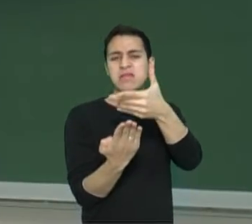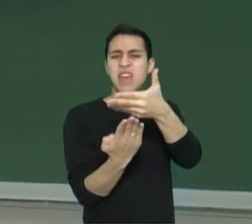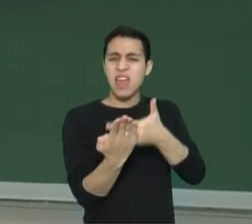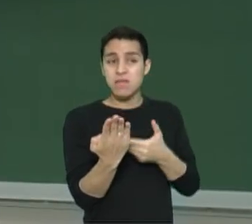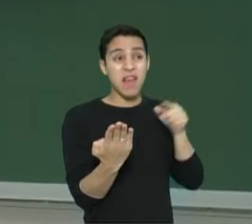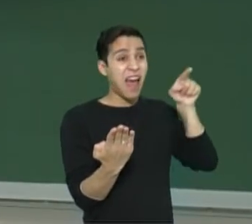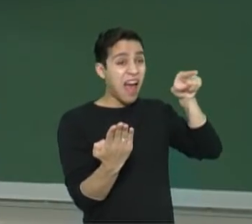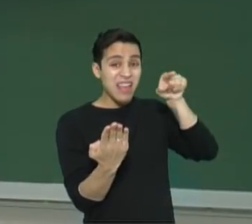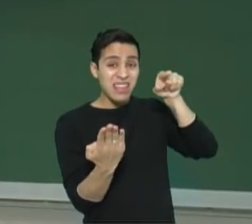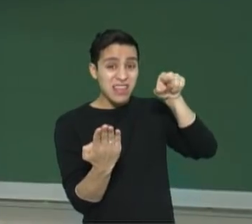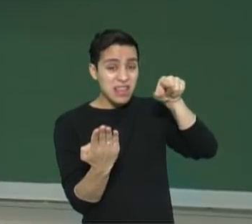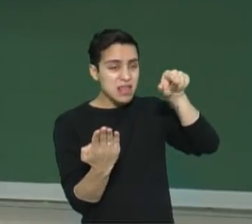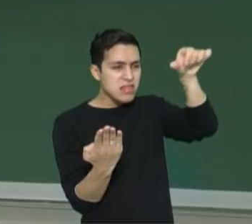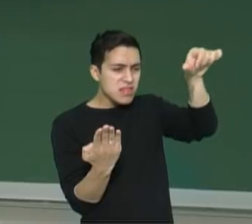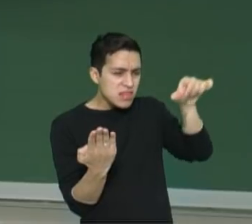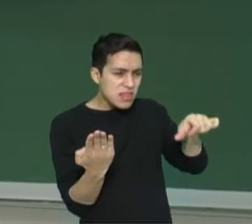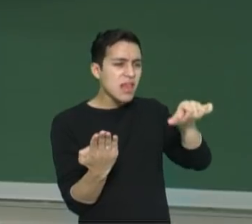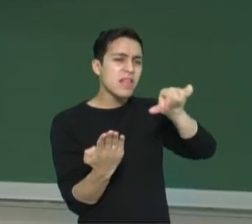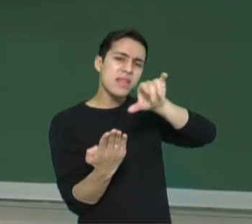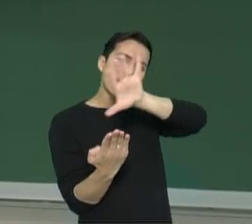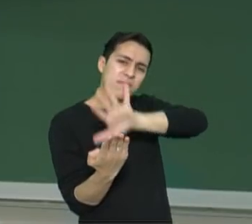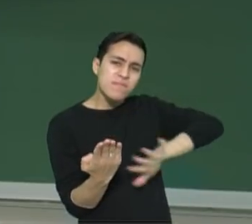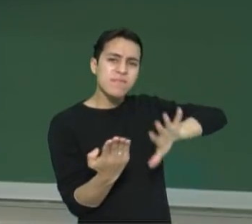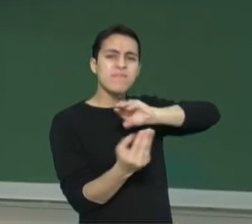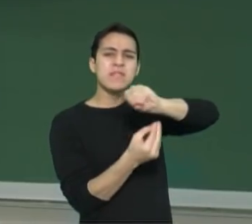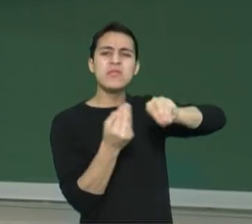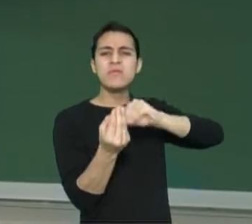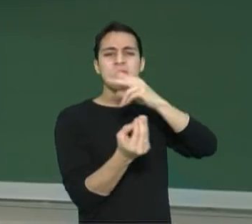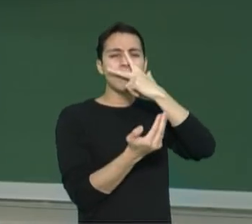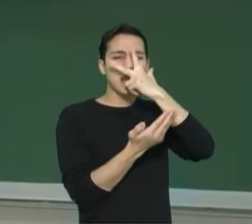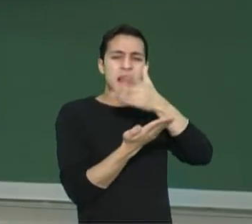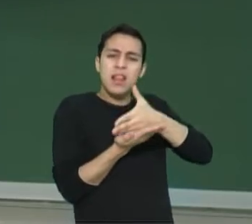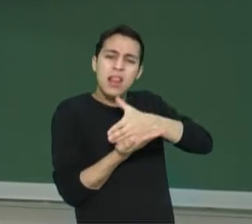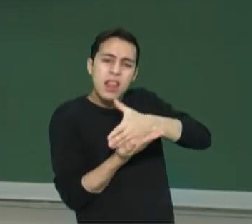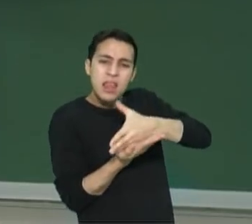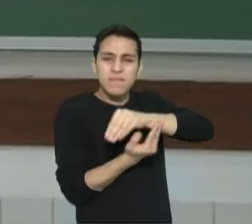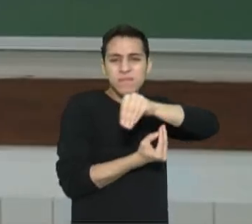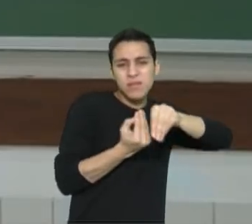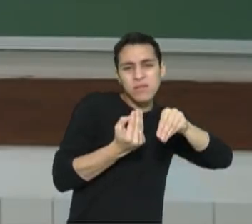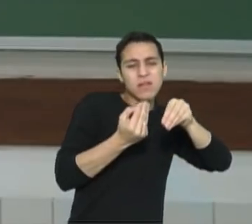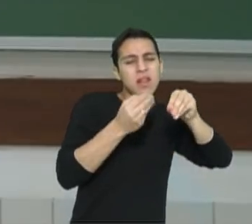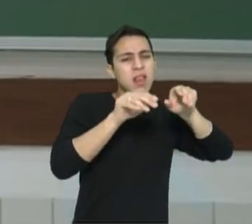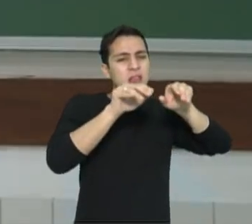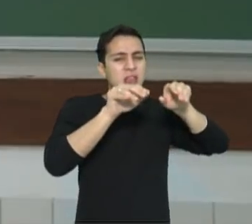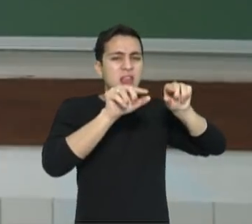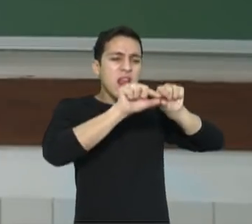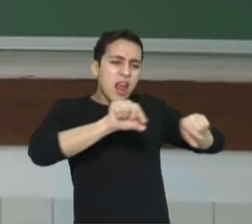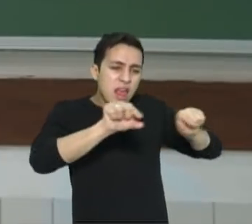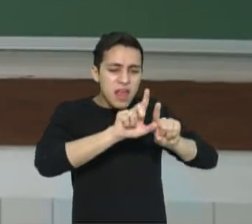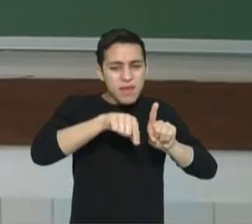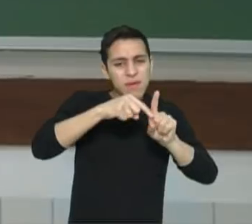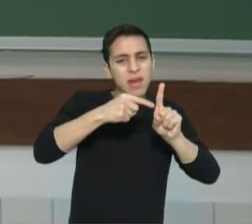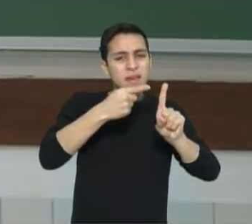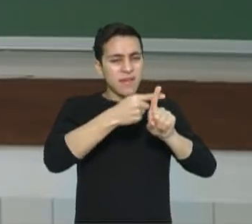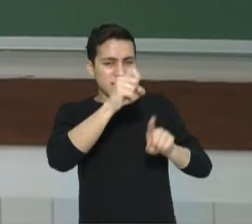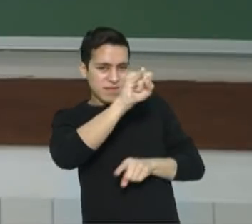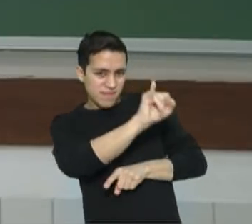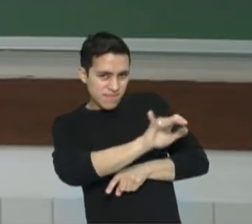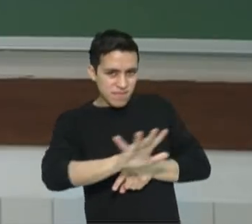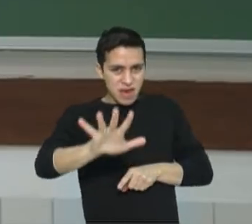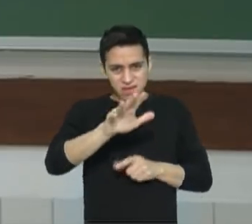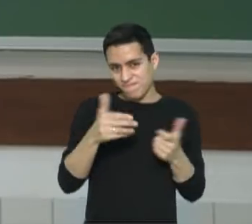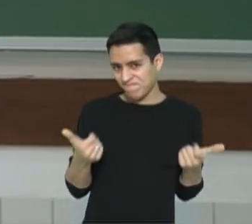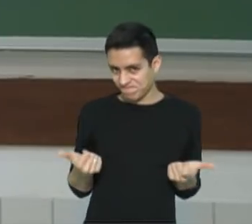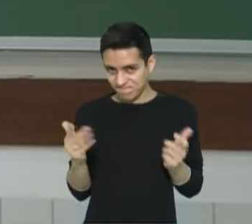uma mistura, então é um gênero que a gente poderia chamar de híbrido, tá certo? Bom, beleza. Continuando aí a nossa discussão aí sobre